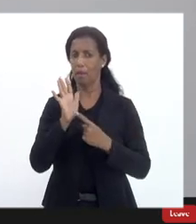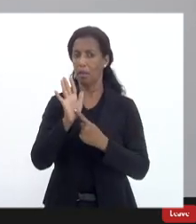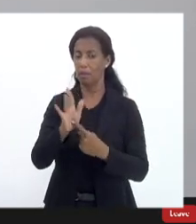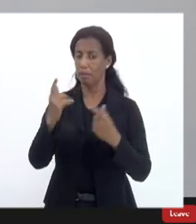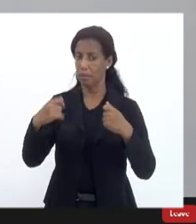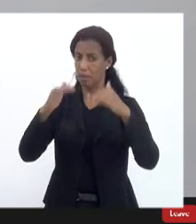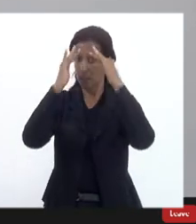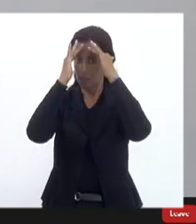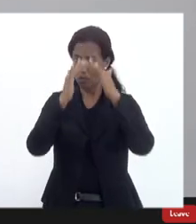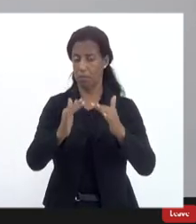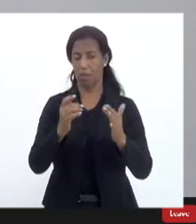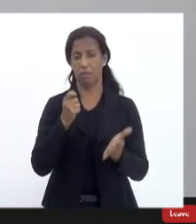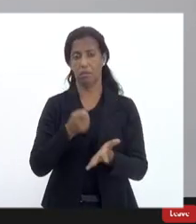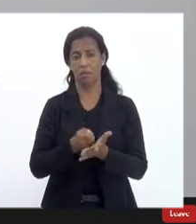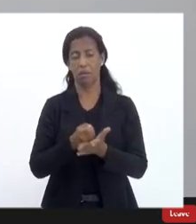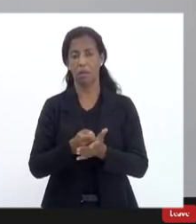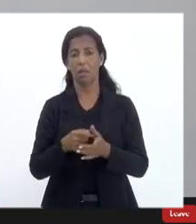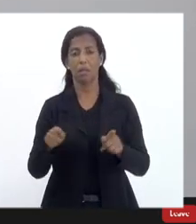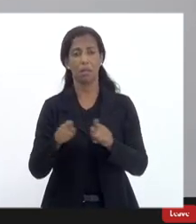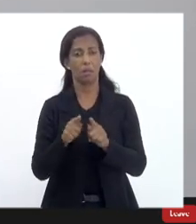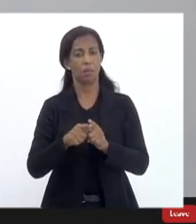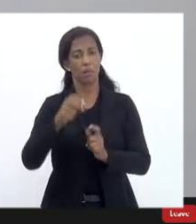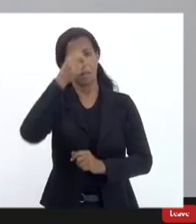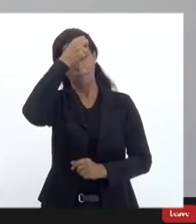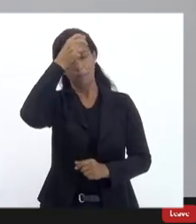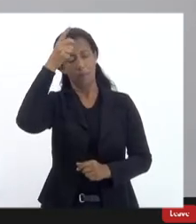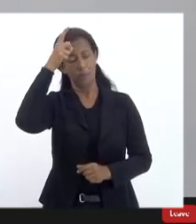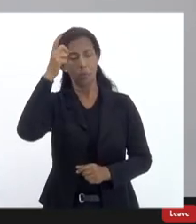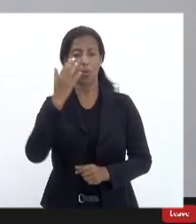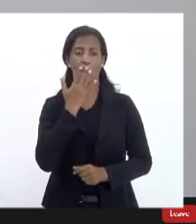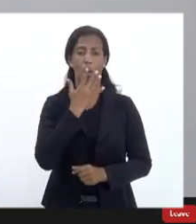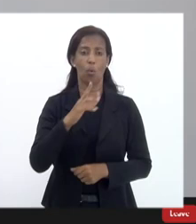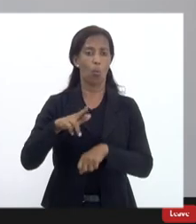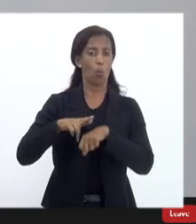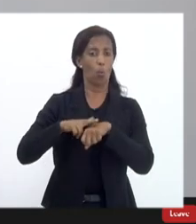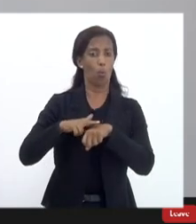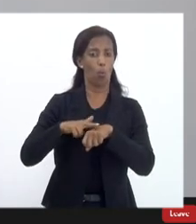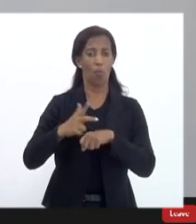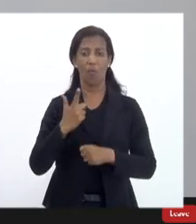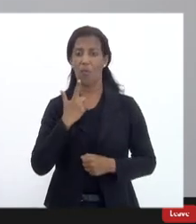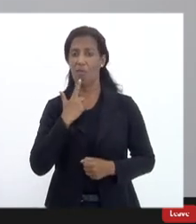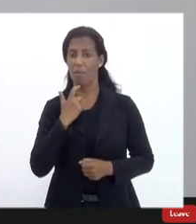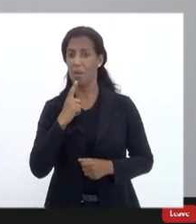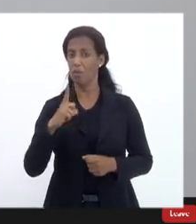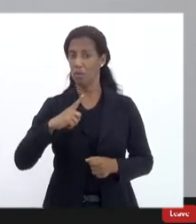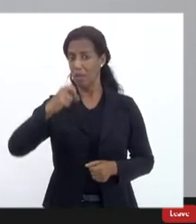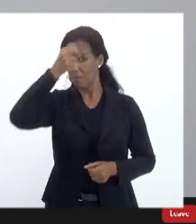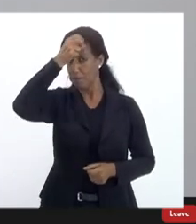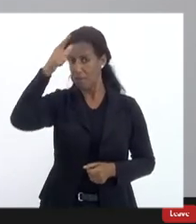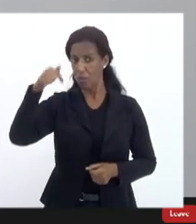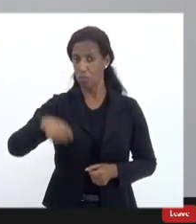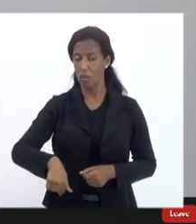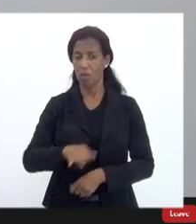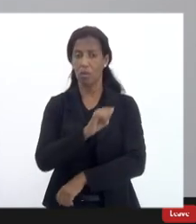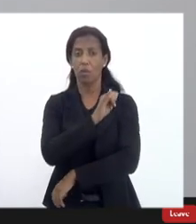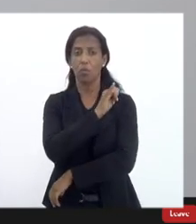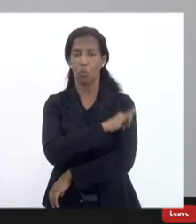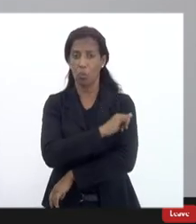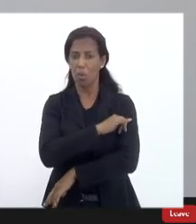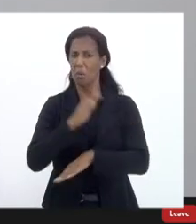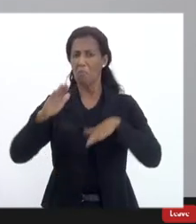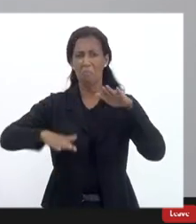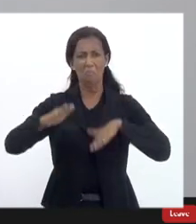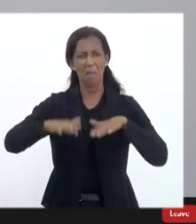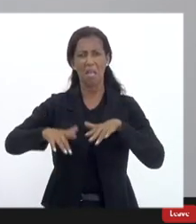em conta com maior rigor, sobretudo nos municípios com bandeira roxa e vermelho. E falo isso porque tem municípios do Rio de Janeiro que, mesmo sob